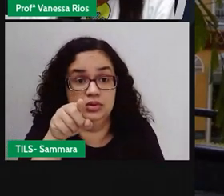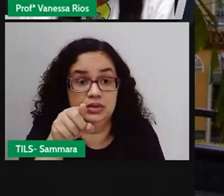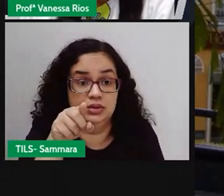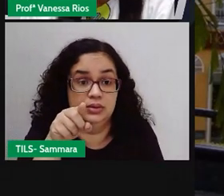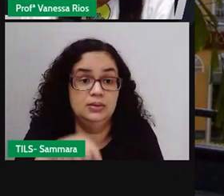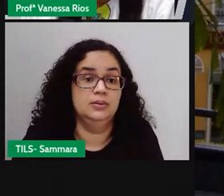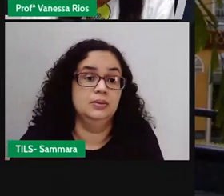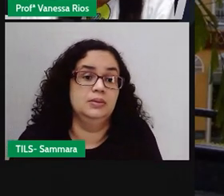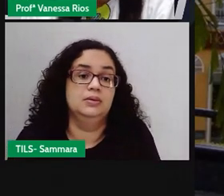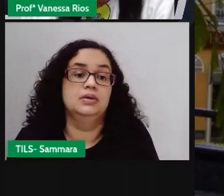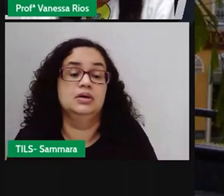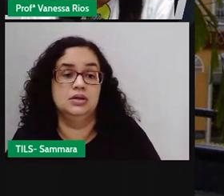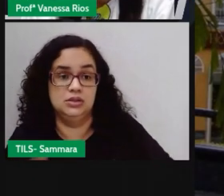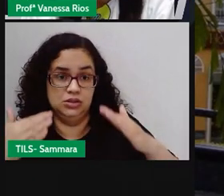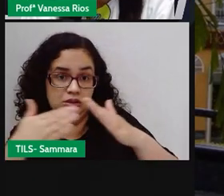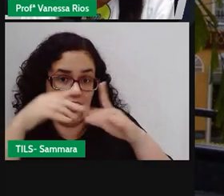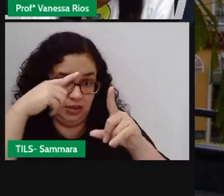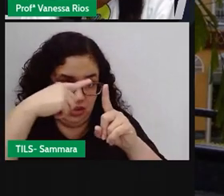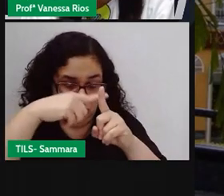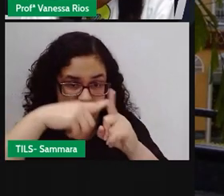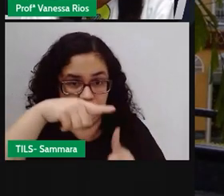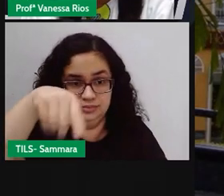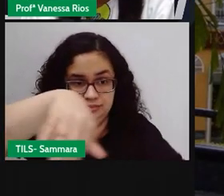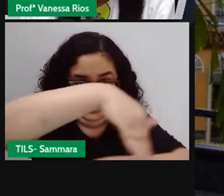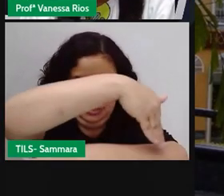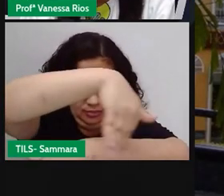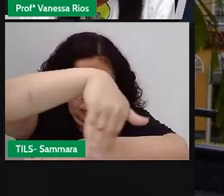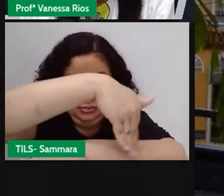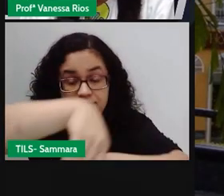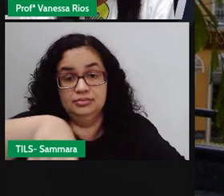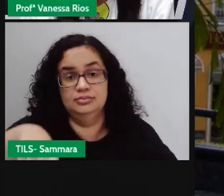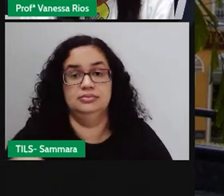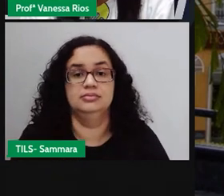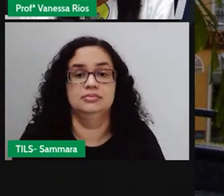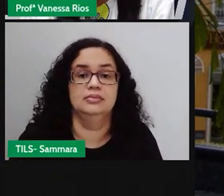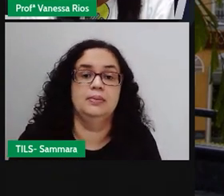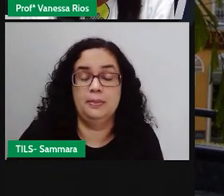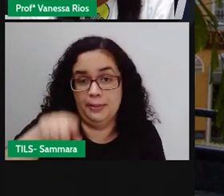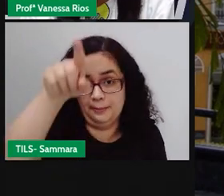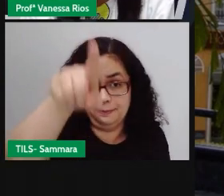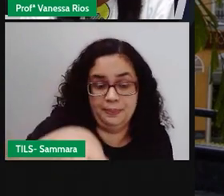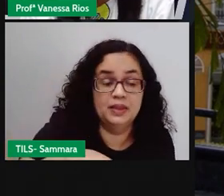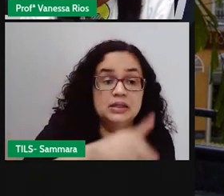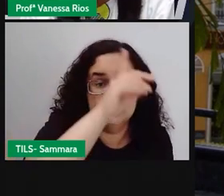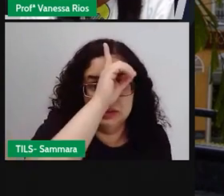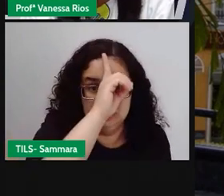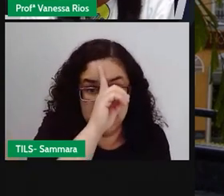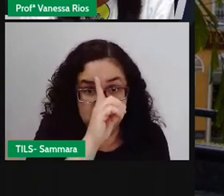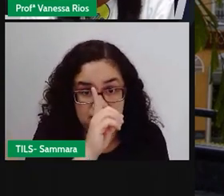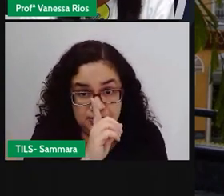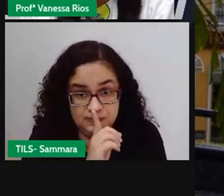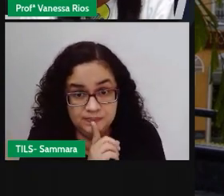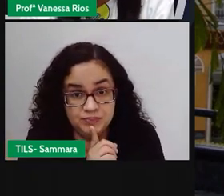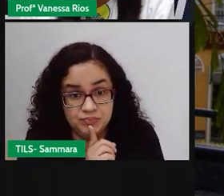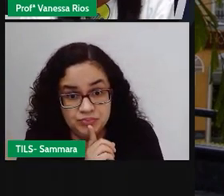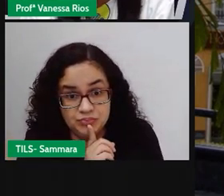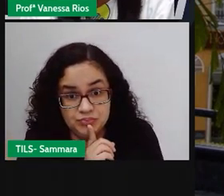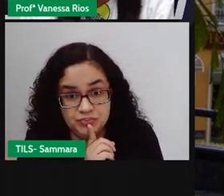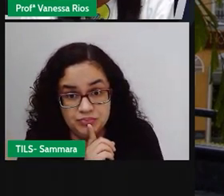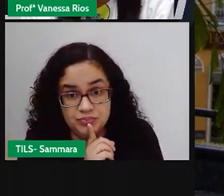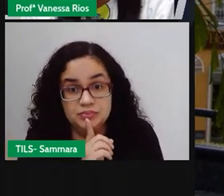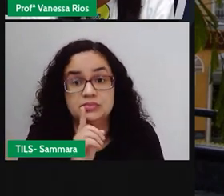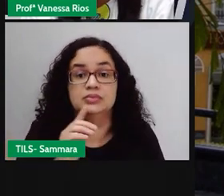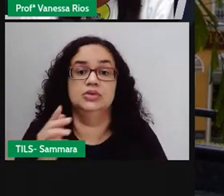ó, a Igreja Senhor dos Passos. Também esse monumento, né, Caminhos de Feira de Santana, que é uma